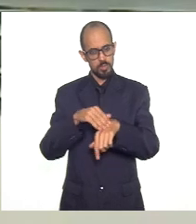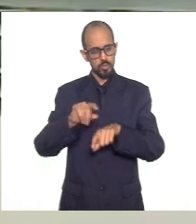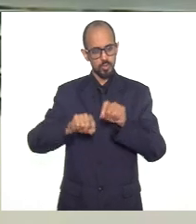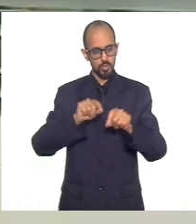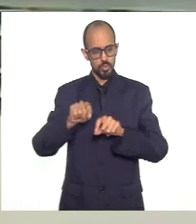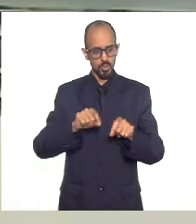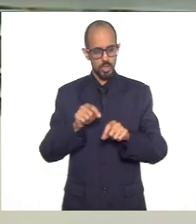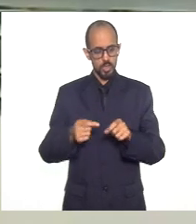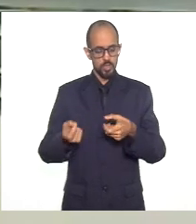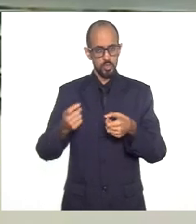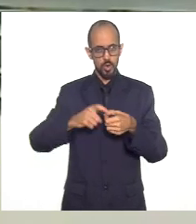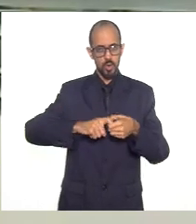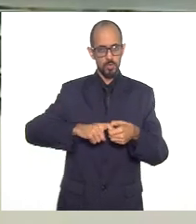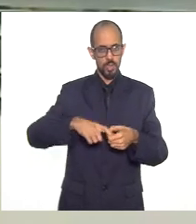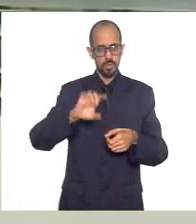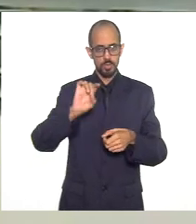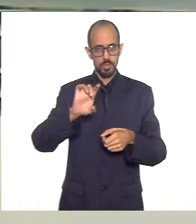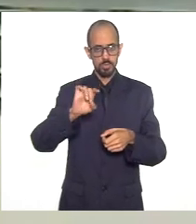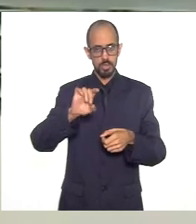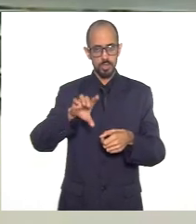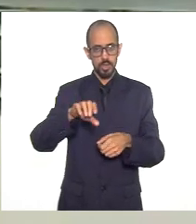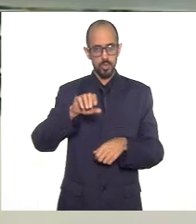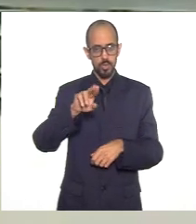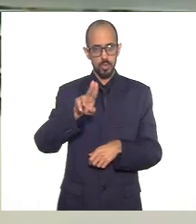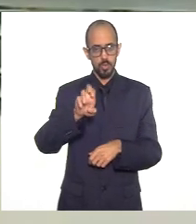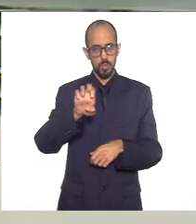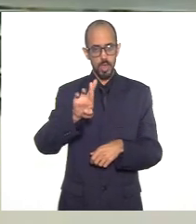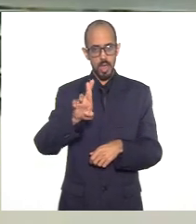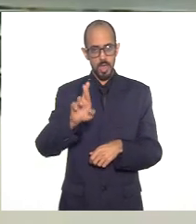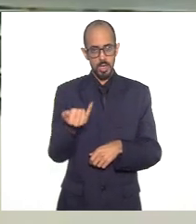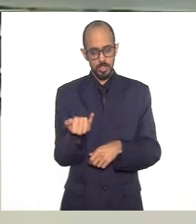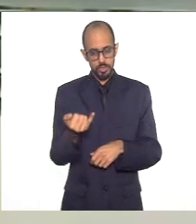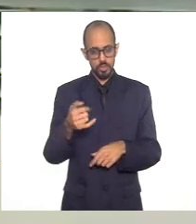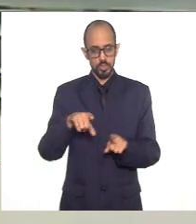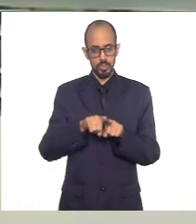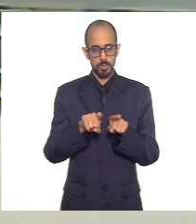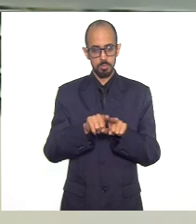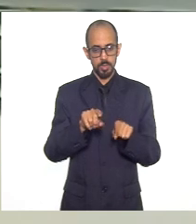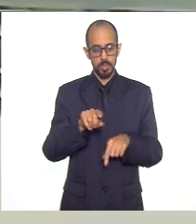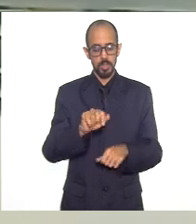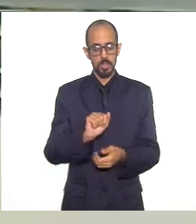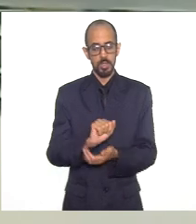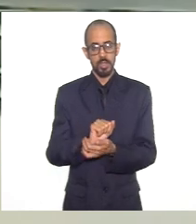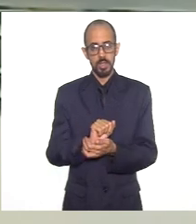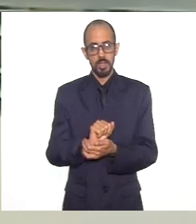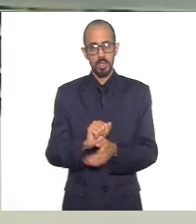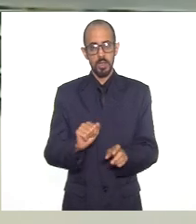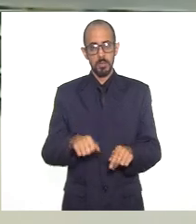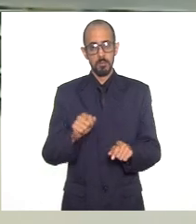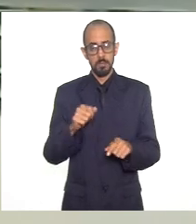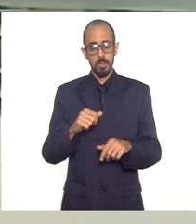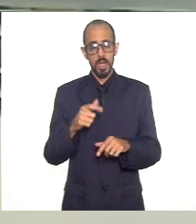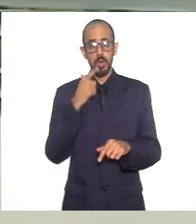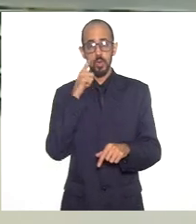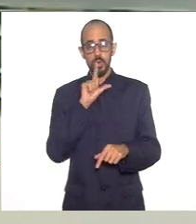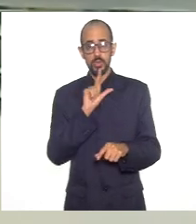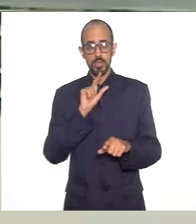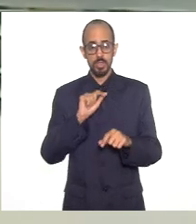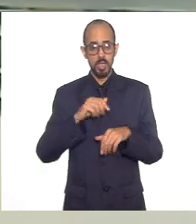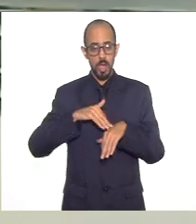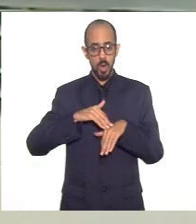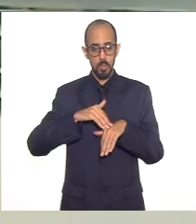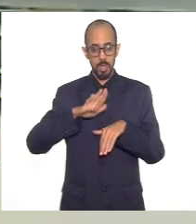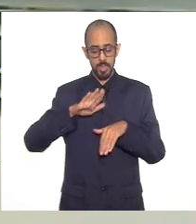de convênios, especialmente com a UERJ e a UENF, no sentido de aumentar o volume